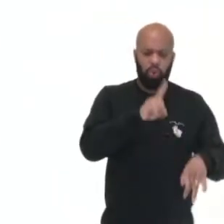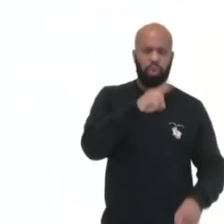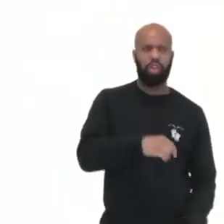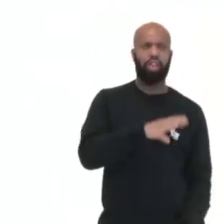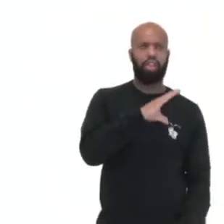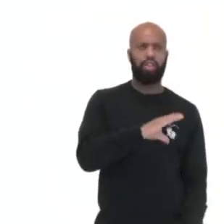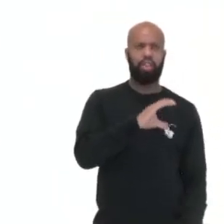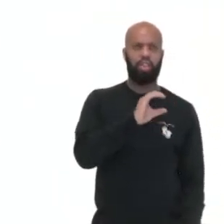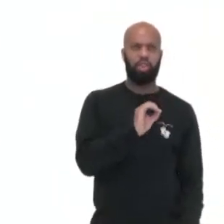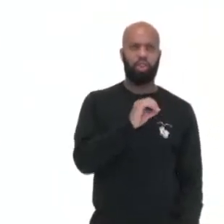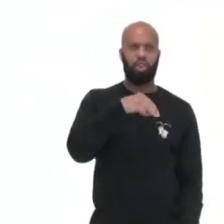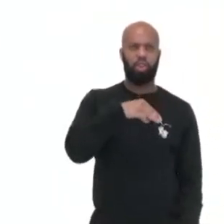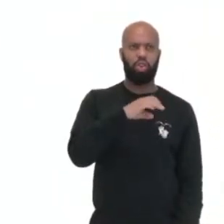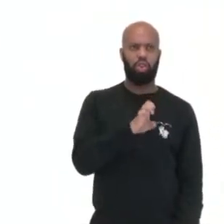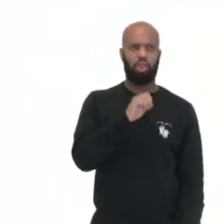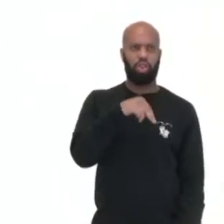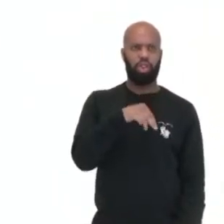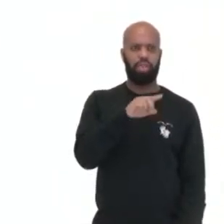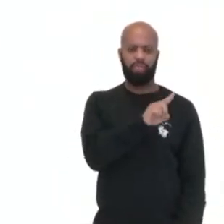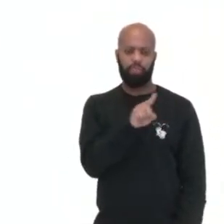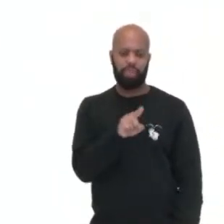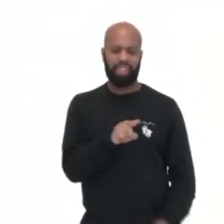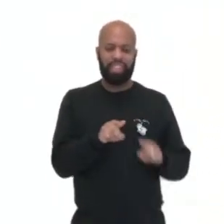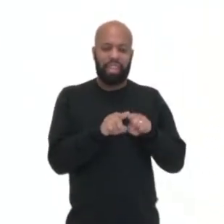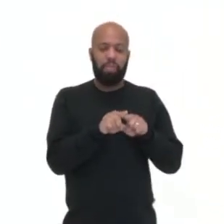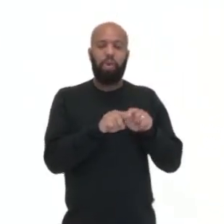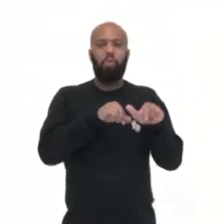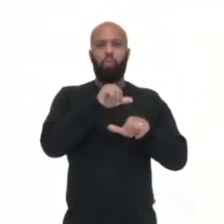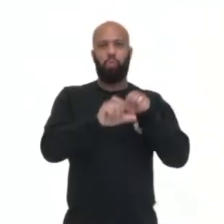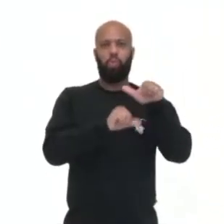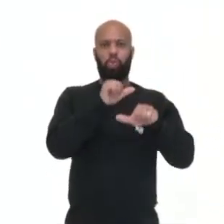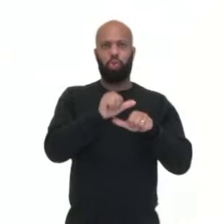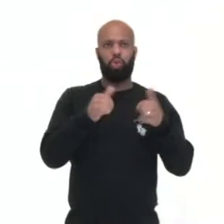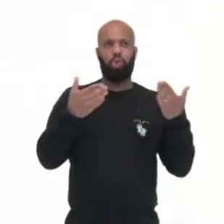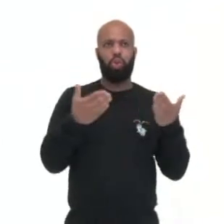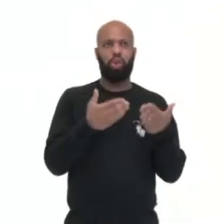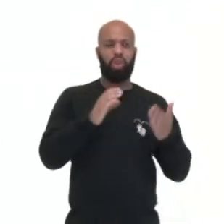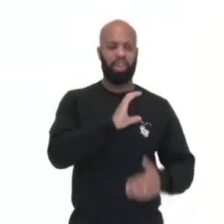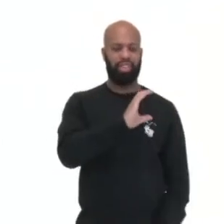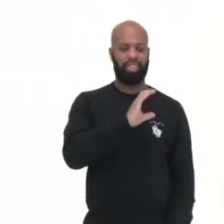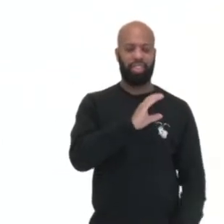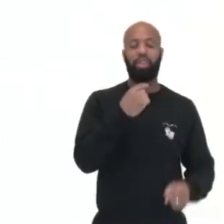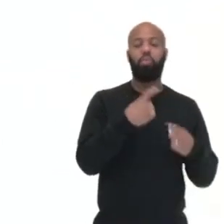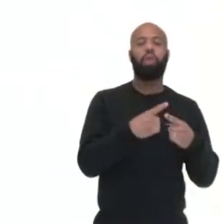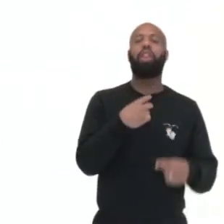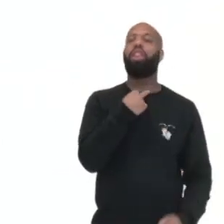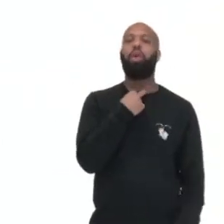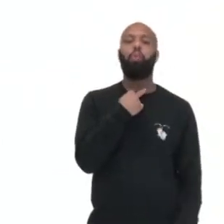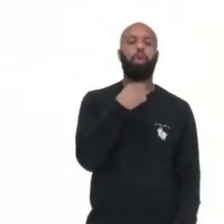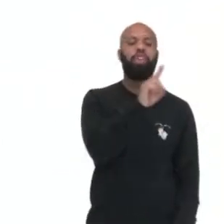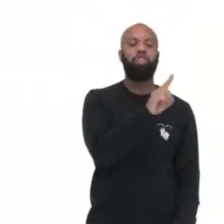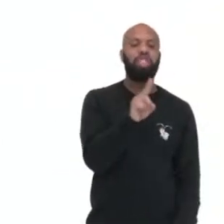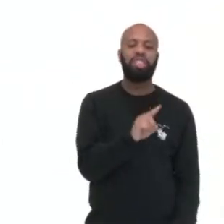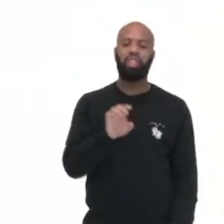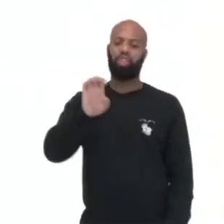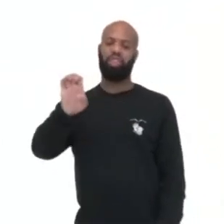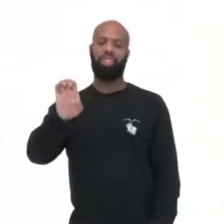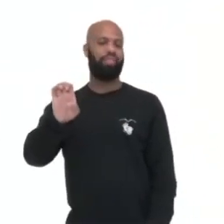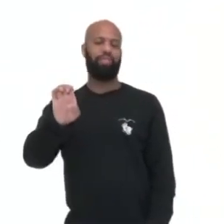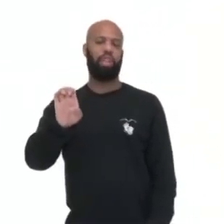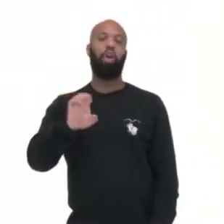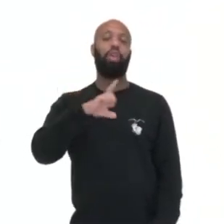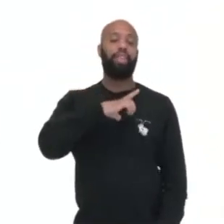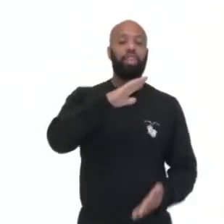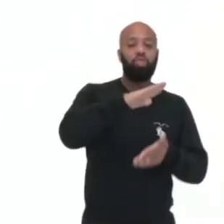C-O-M-E-N, seta. Só que repare aqui, ó, não é seta e sim C. Por quê? Porque a gente não tem ZE, então a gente